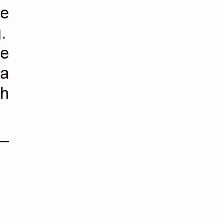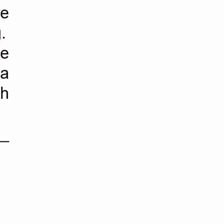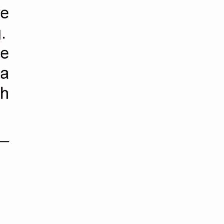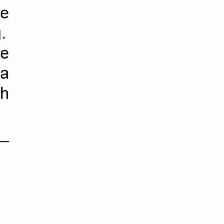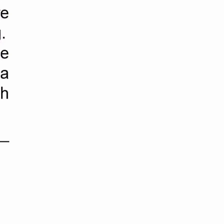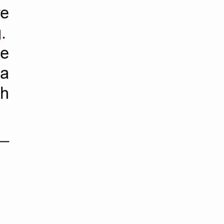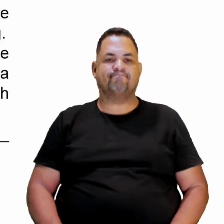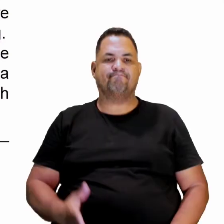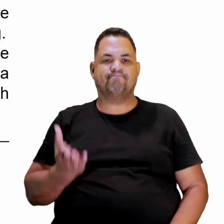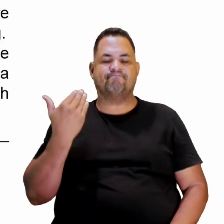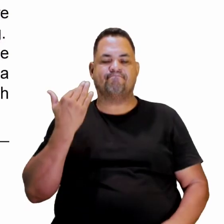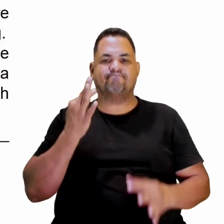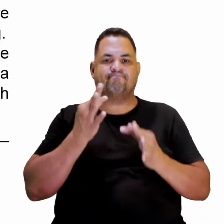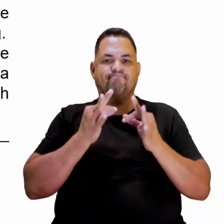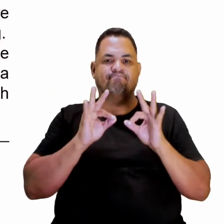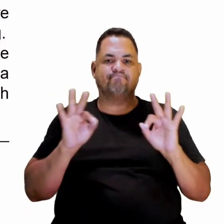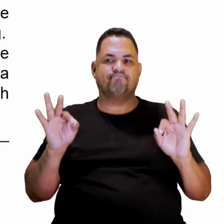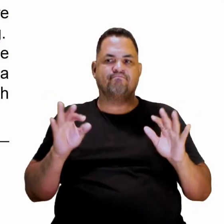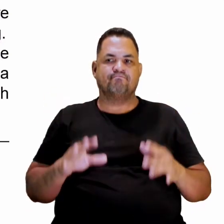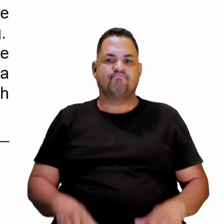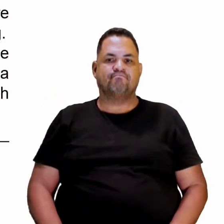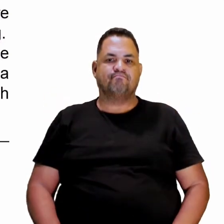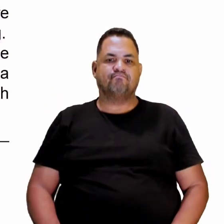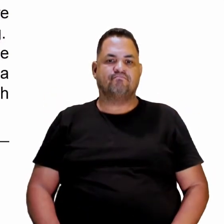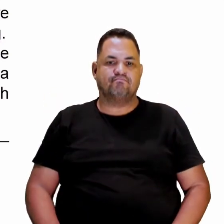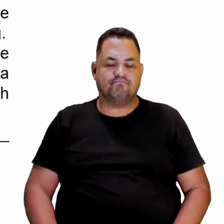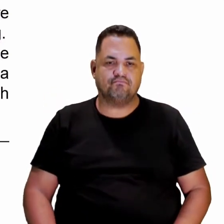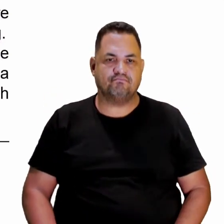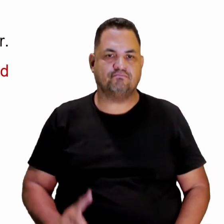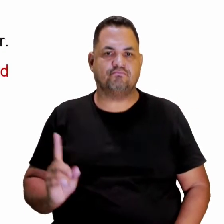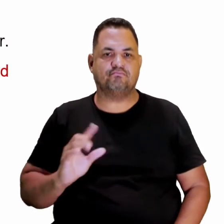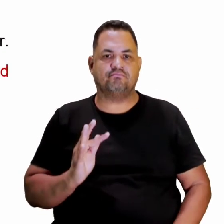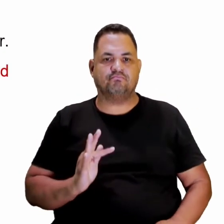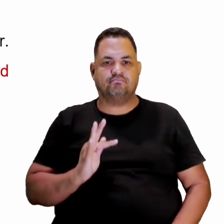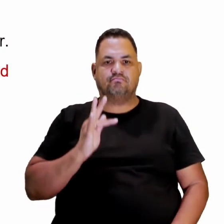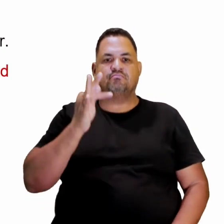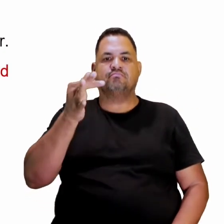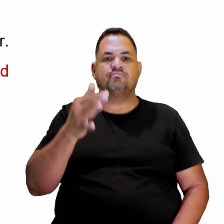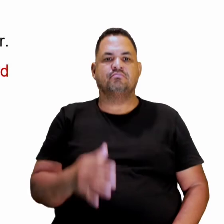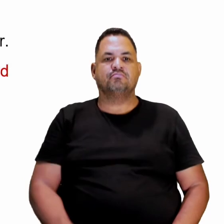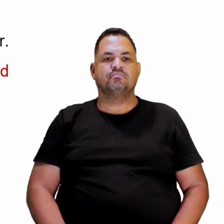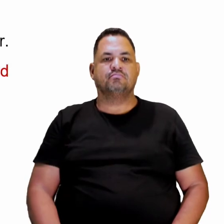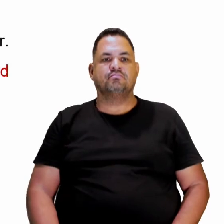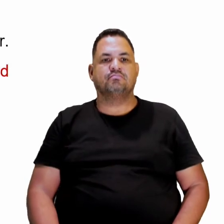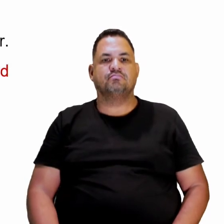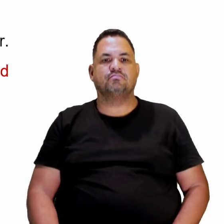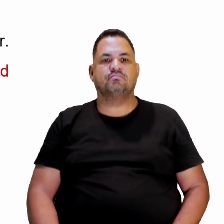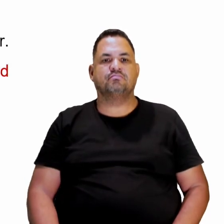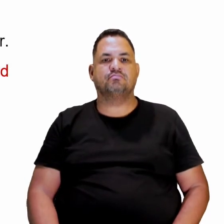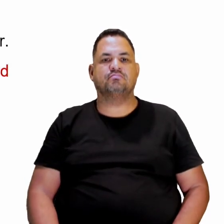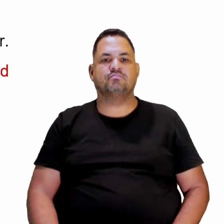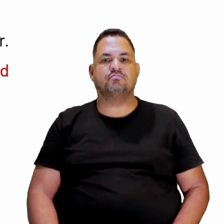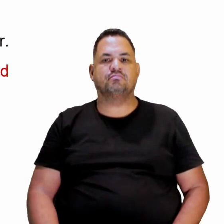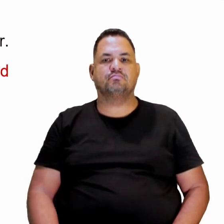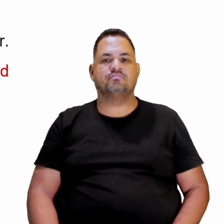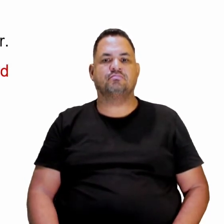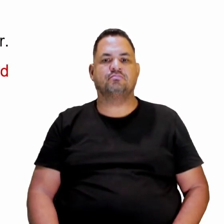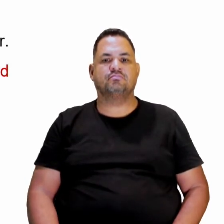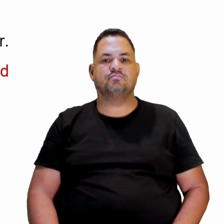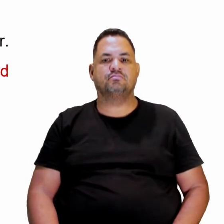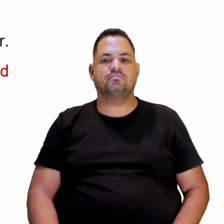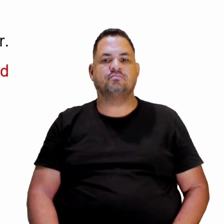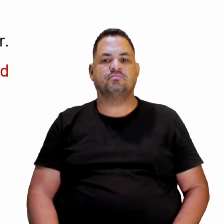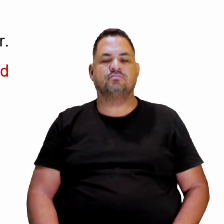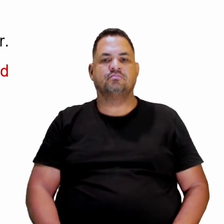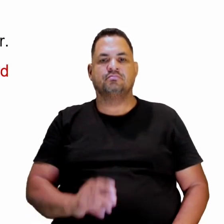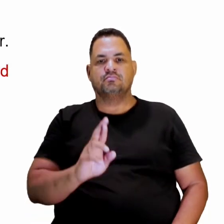simple. Past simple, tá? E não futuro, tá doidão isso aí. Agora sim, olha só. Com